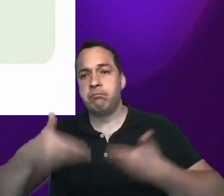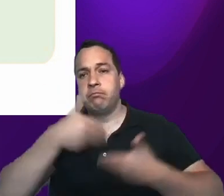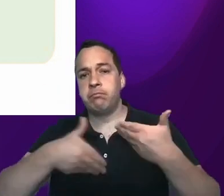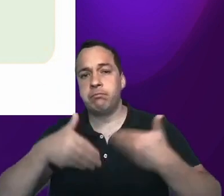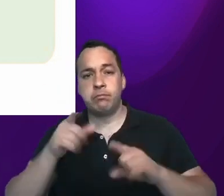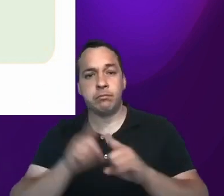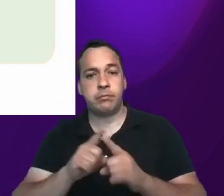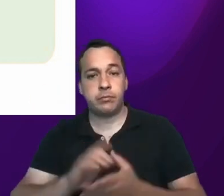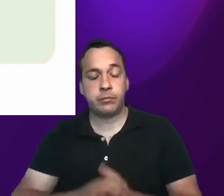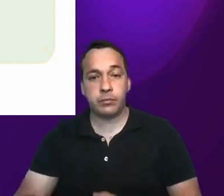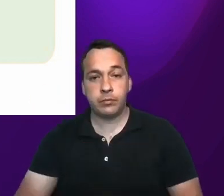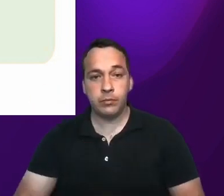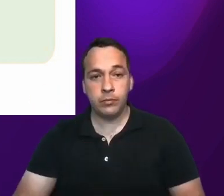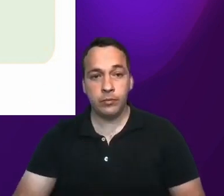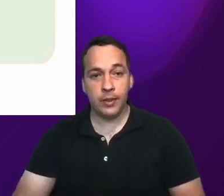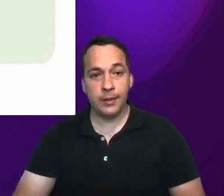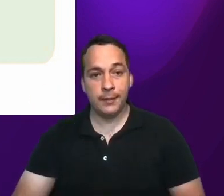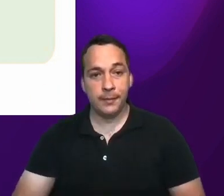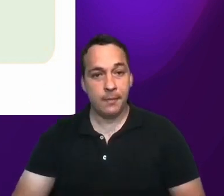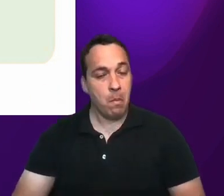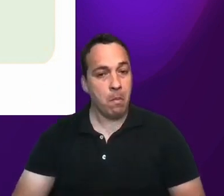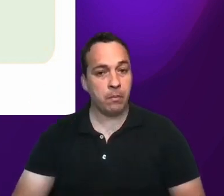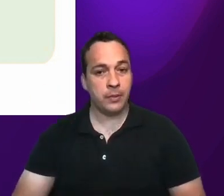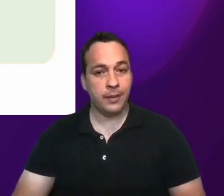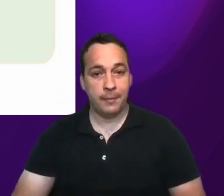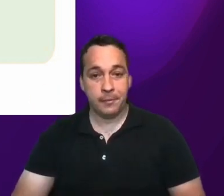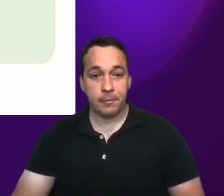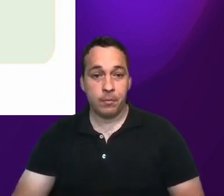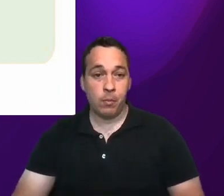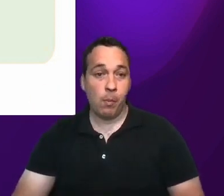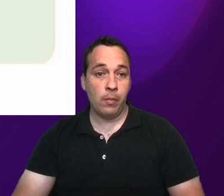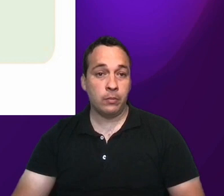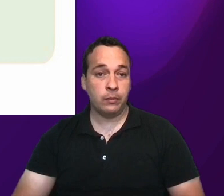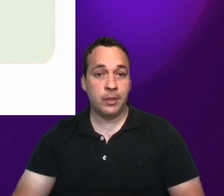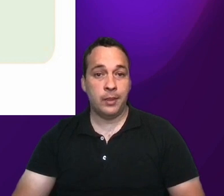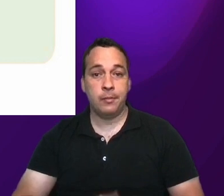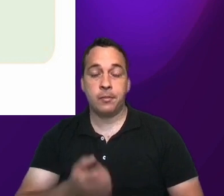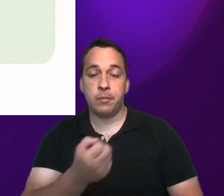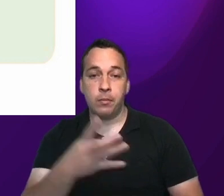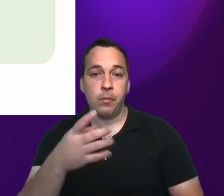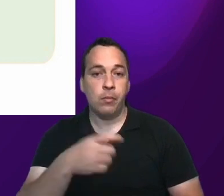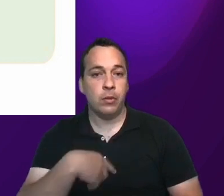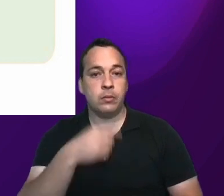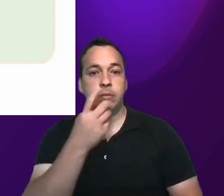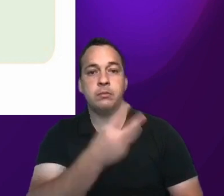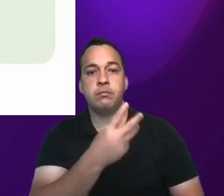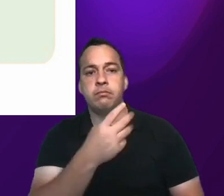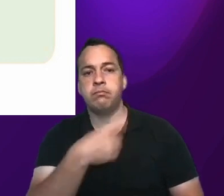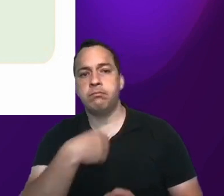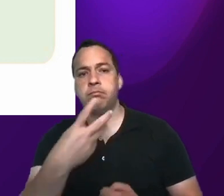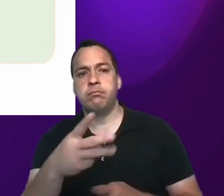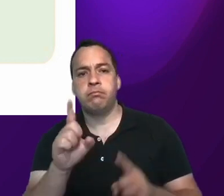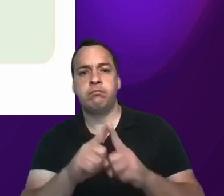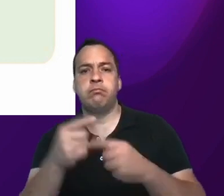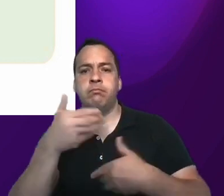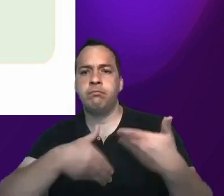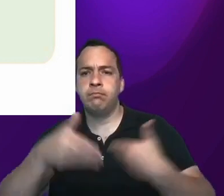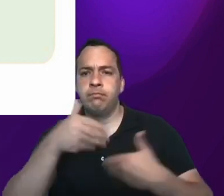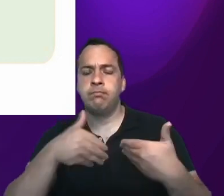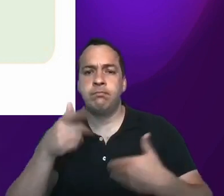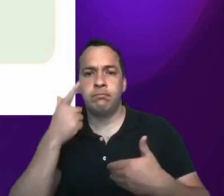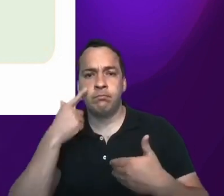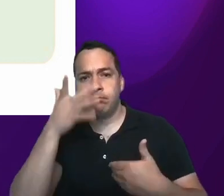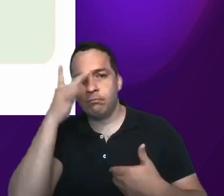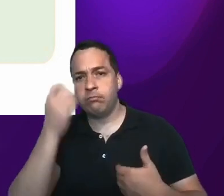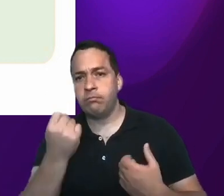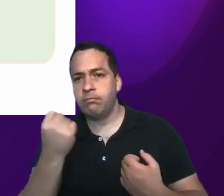completou 3 terapias com albumina, 3 terapias com salina, e isso foi randomizado, né? Os pacientes começavam com uma ou